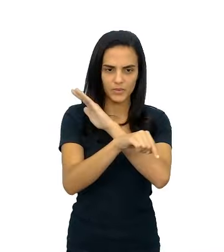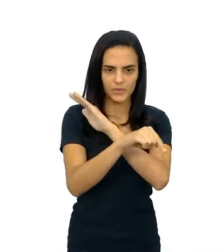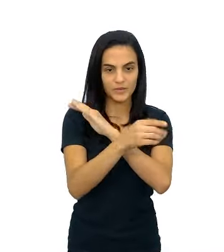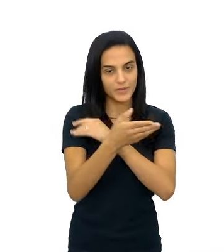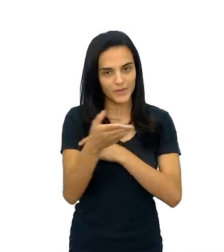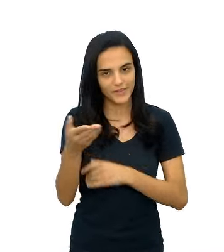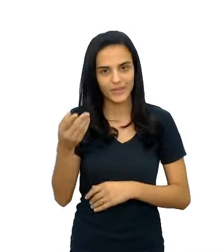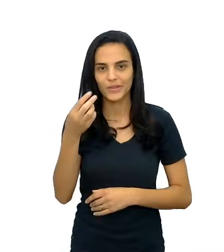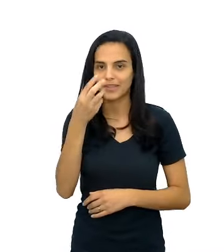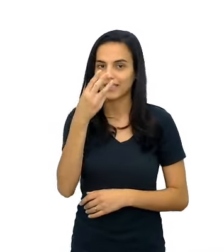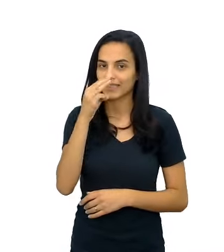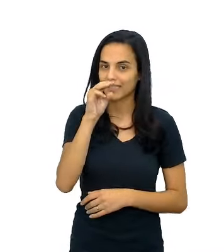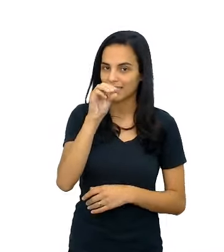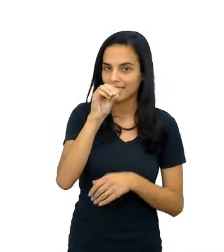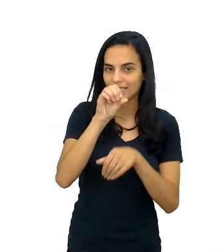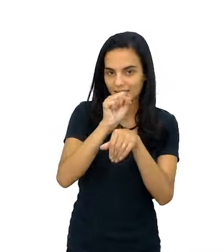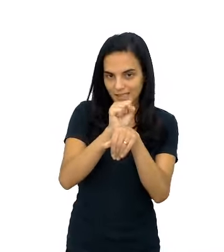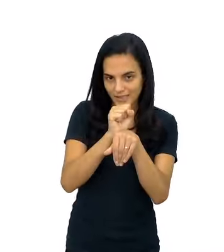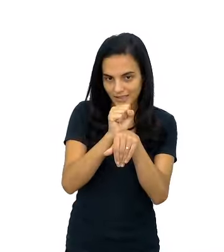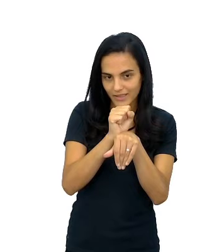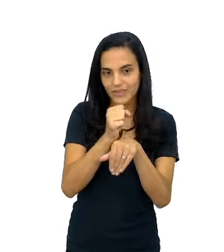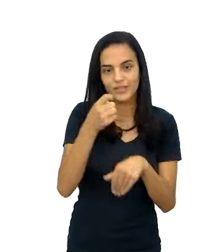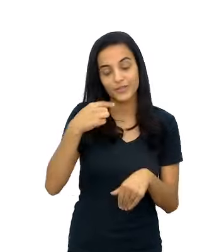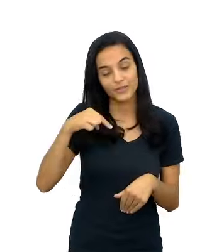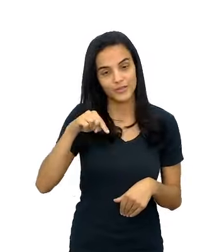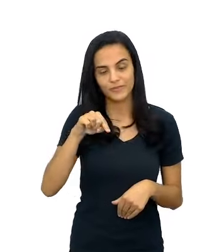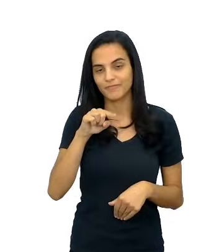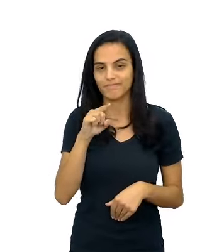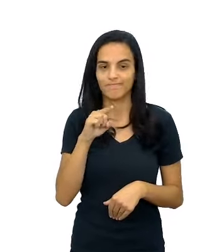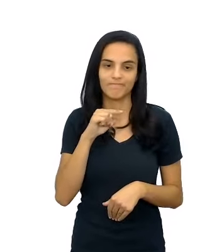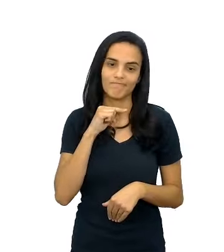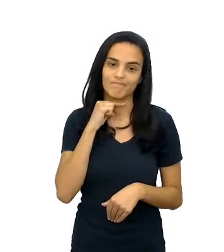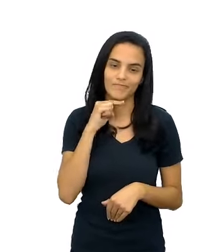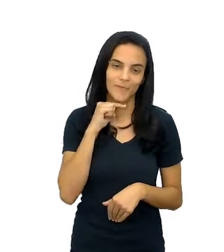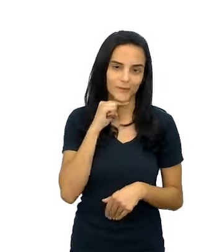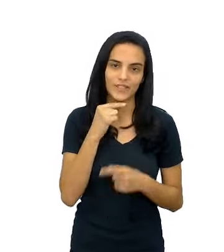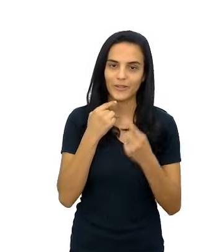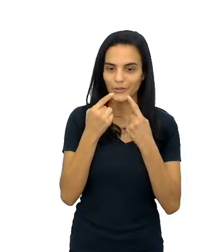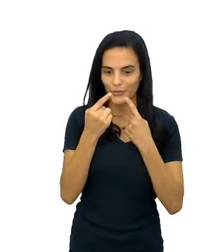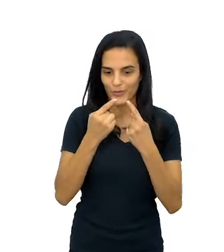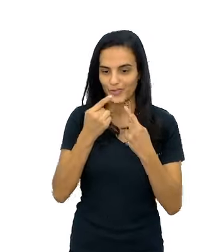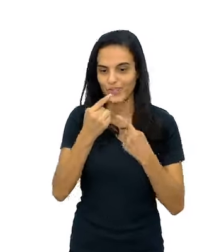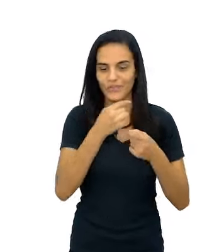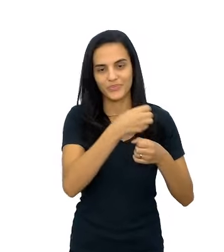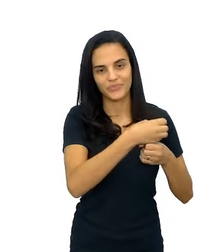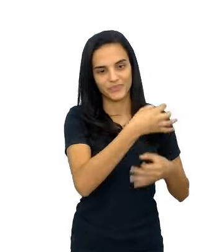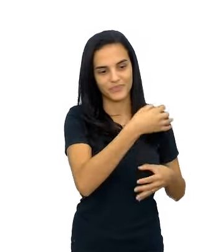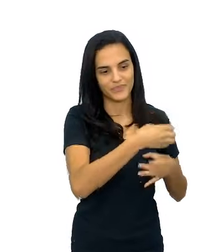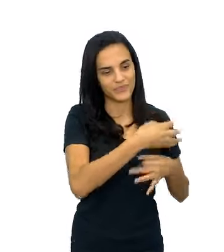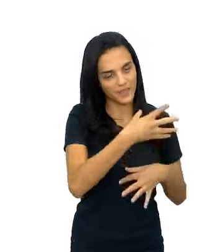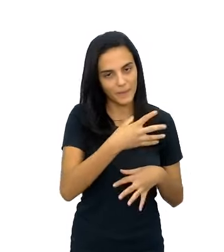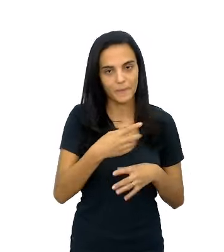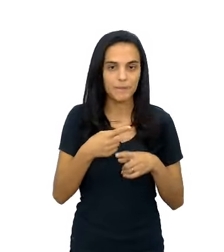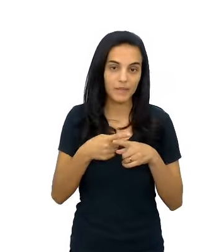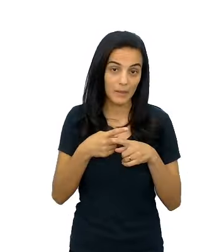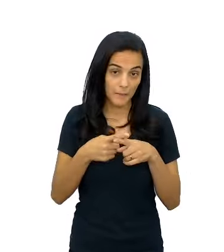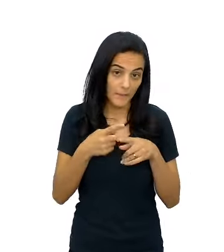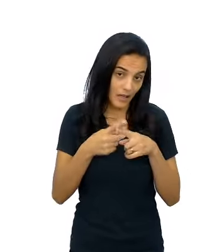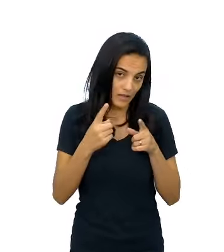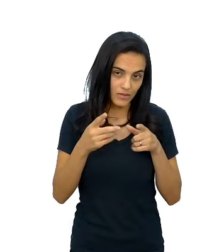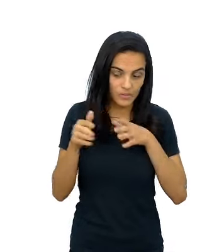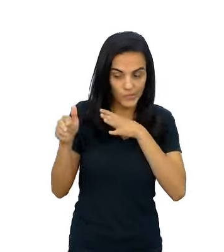segundos, como eu sempre brinco, né? Pena que a gente não pode mais conversar no chat, né? Mas aí eu deixo esse momento